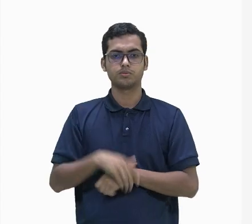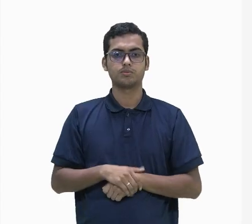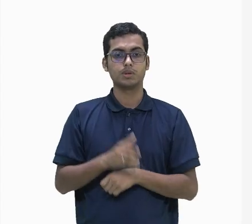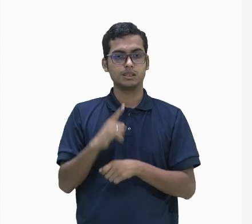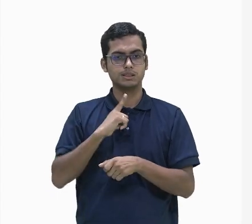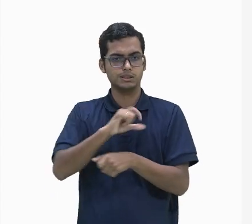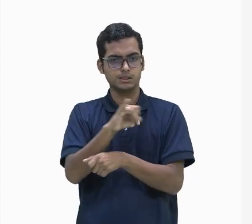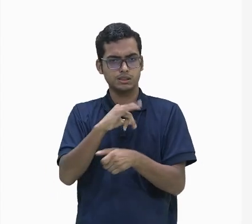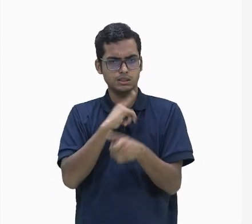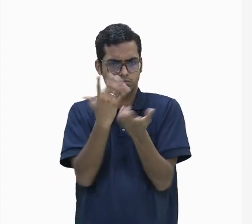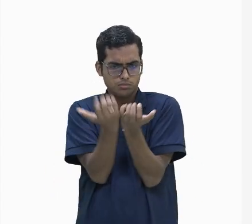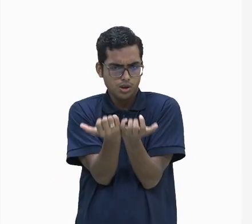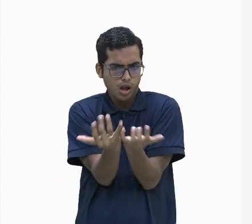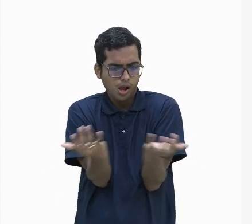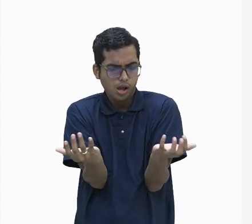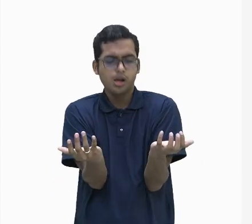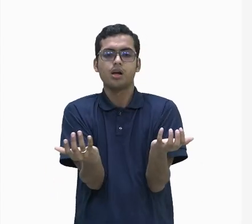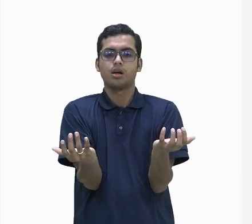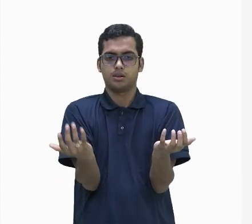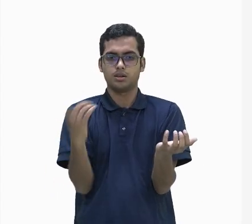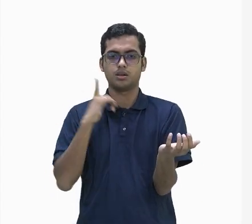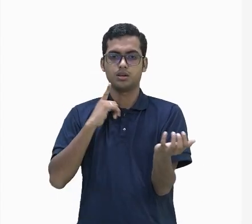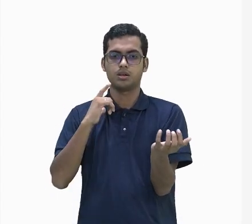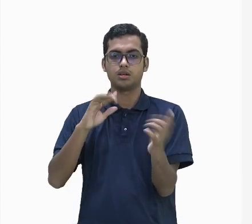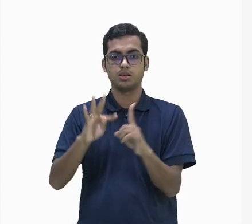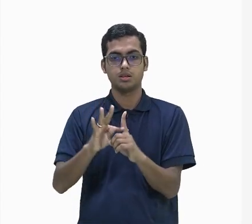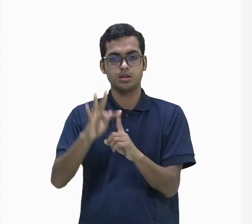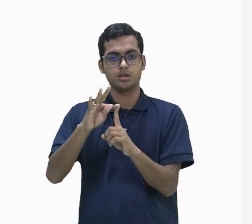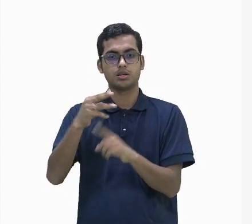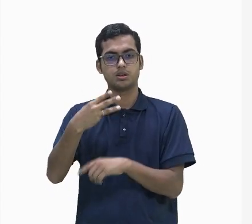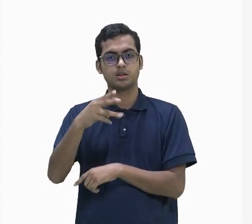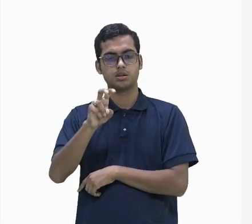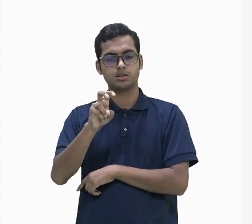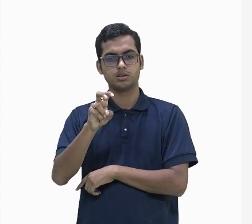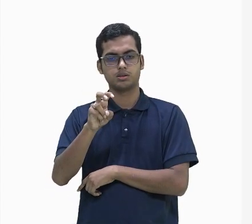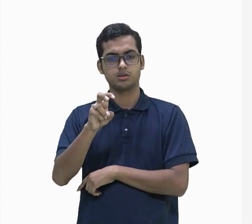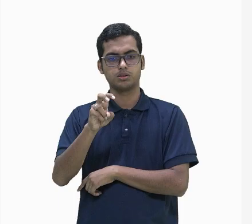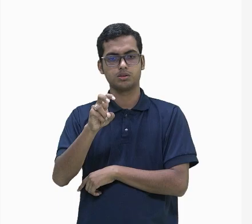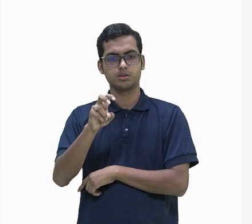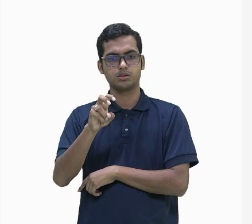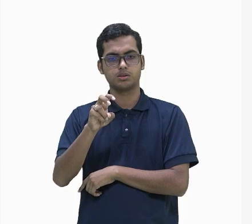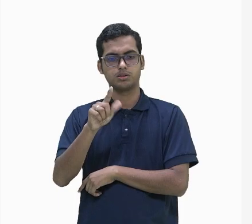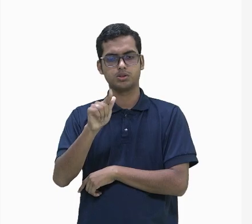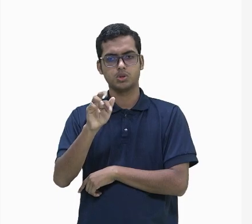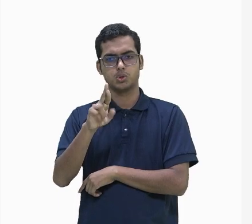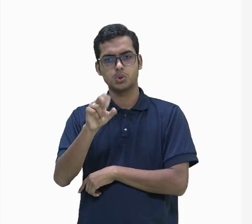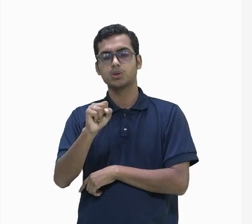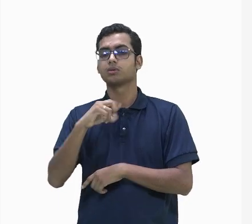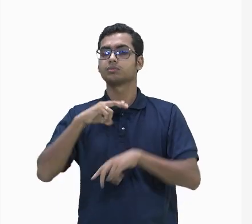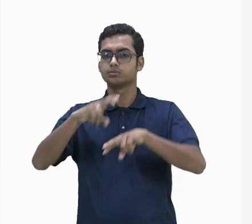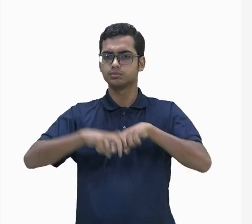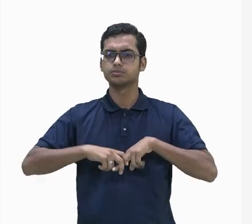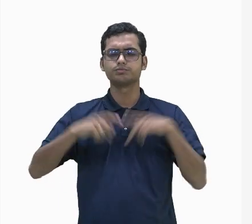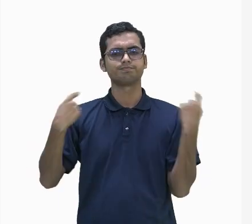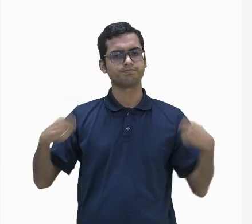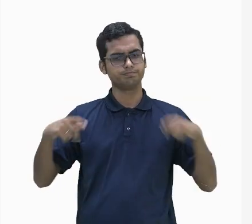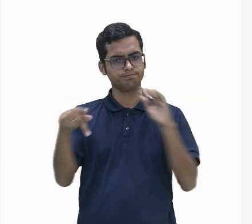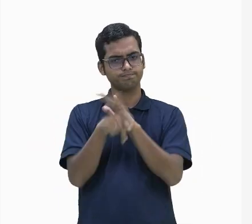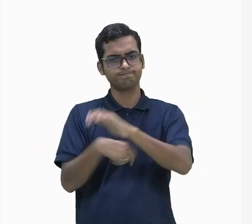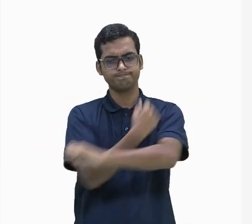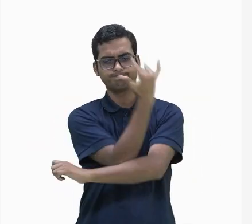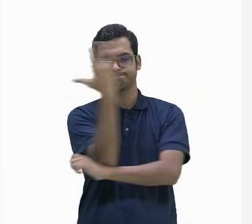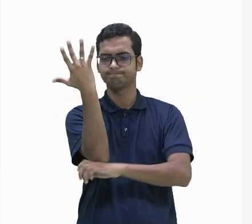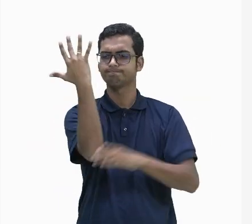35 graus Celsius. Por isso que a gente não pode, não deve sair derrubando a nossa floresta. Ela tem uma